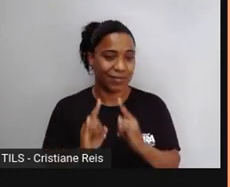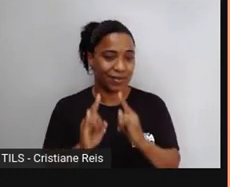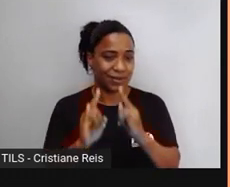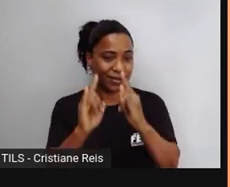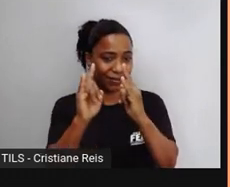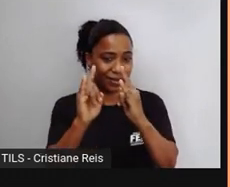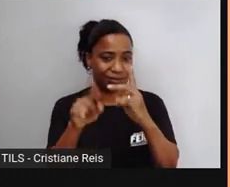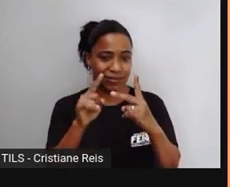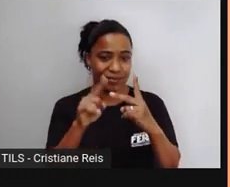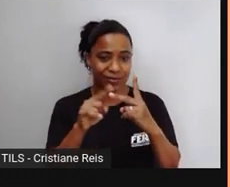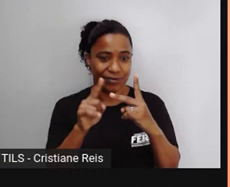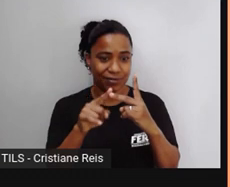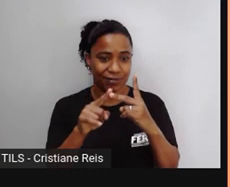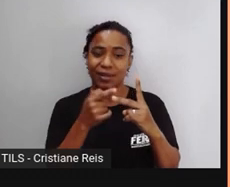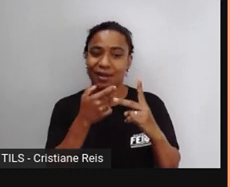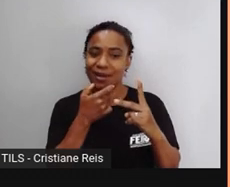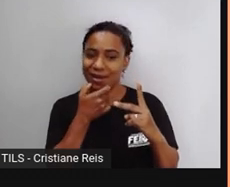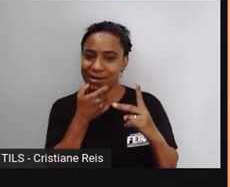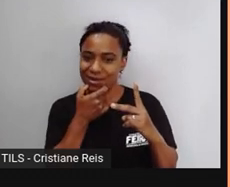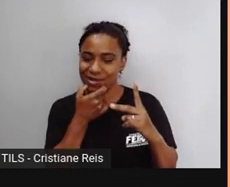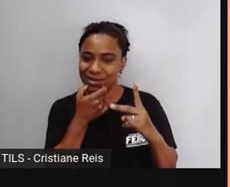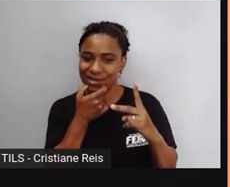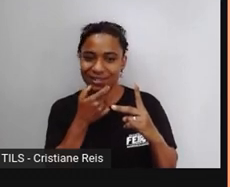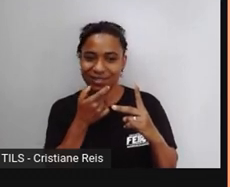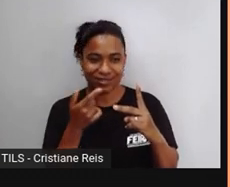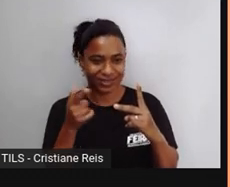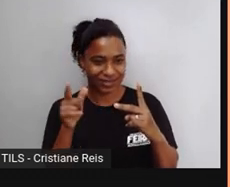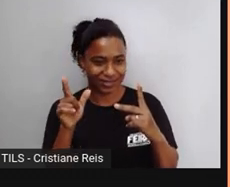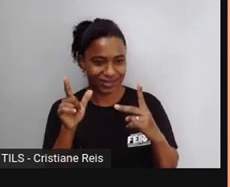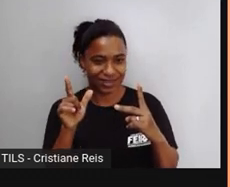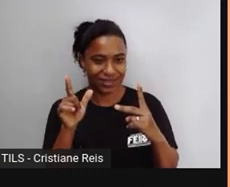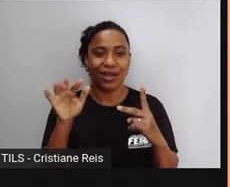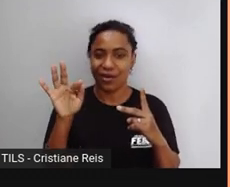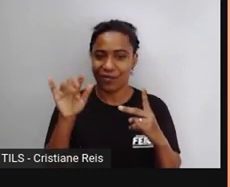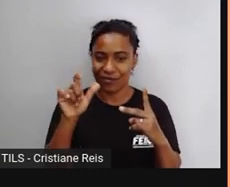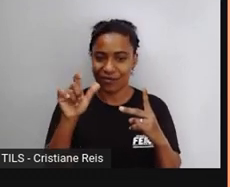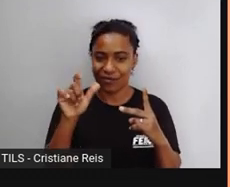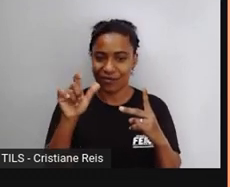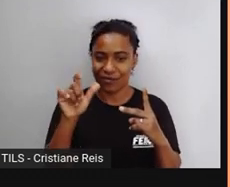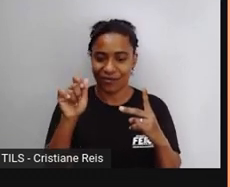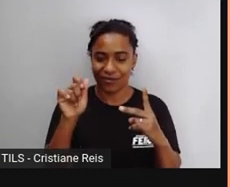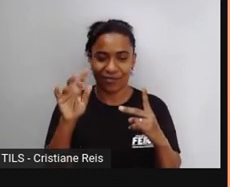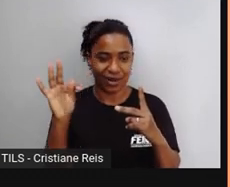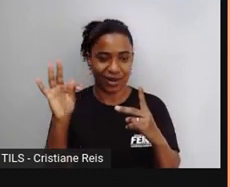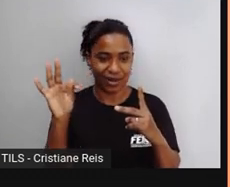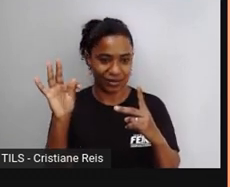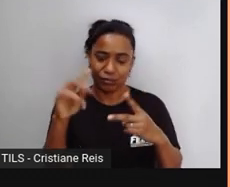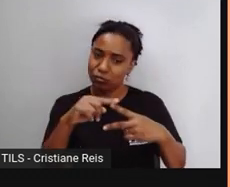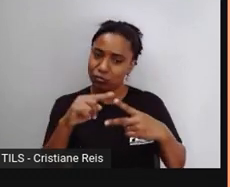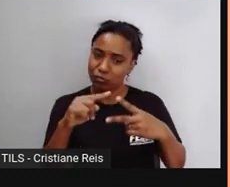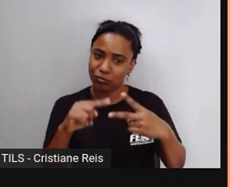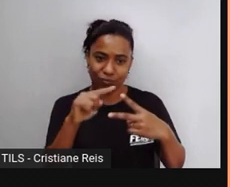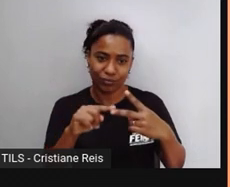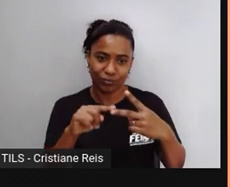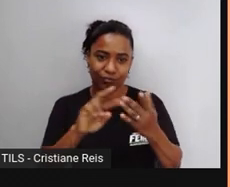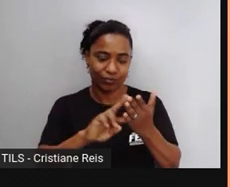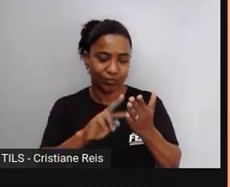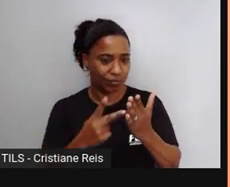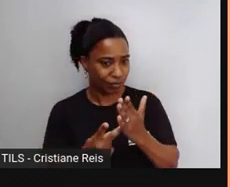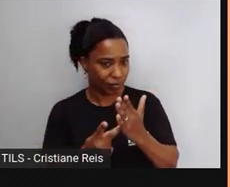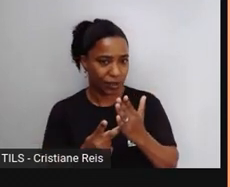britânico, falamos flat, ok? Então, um flat é uma versão, um